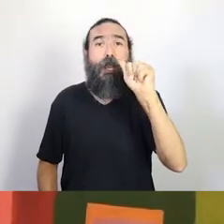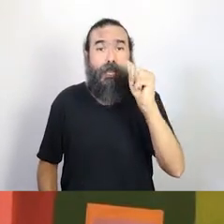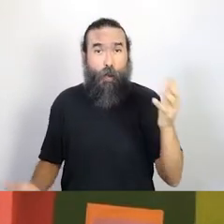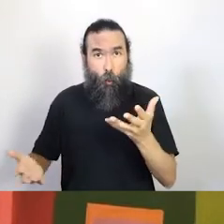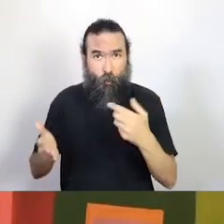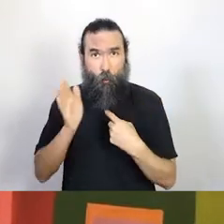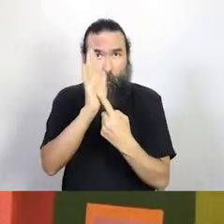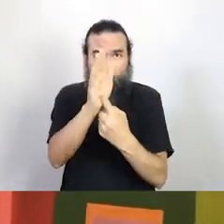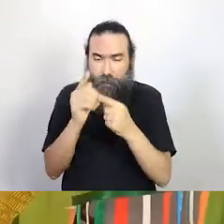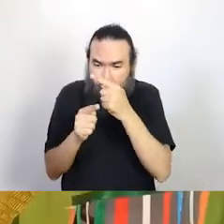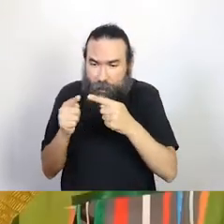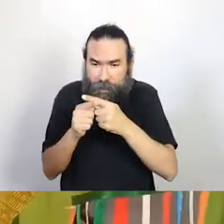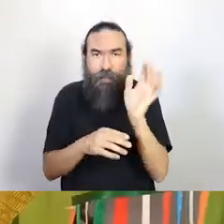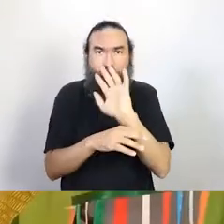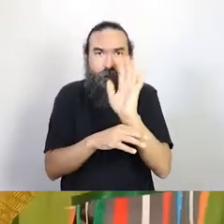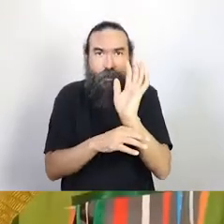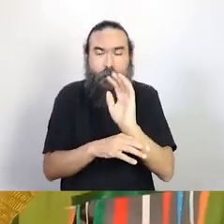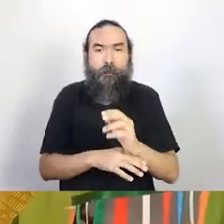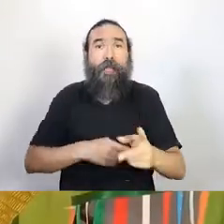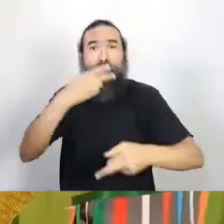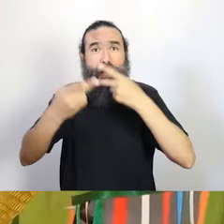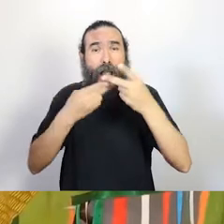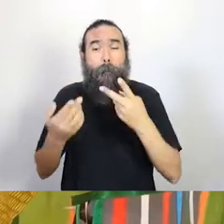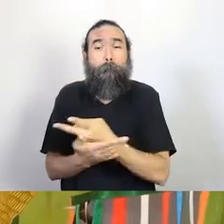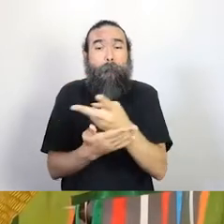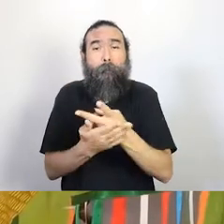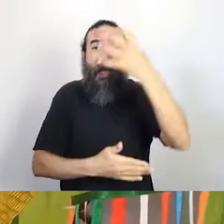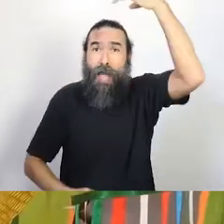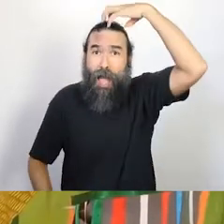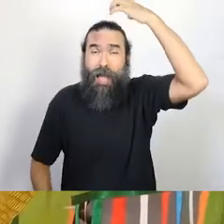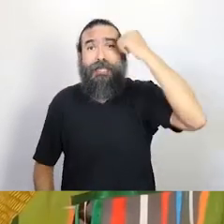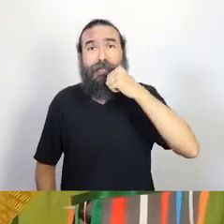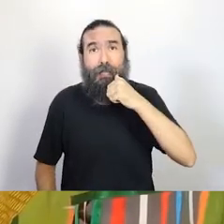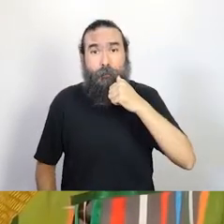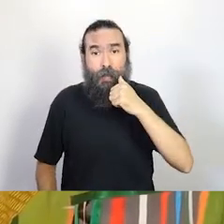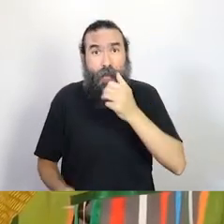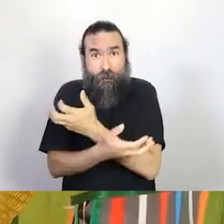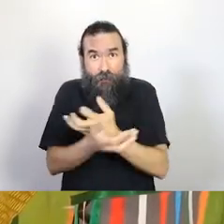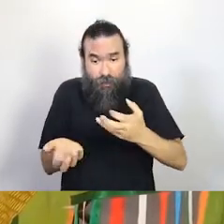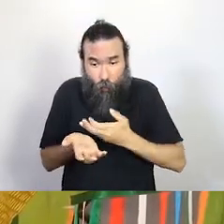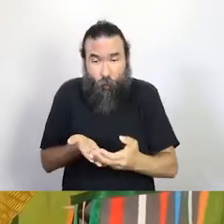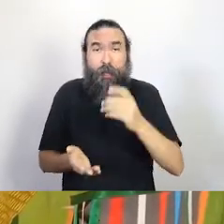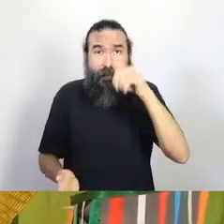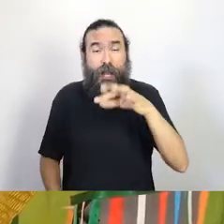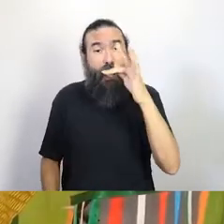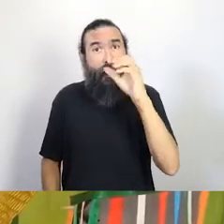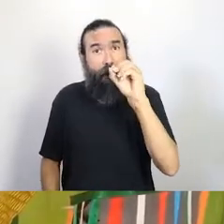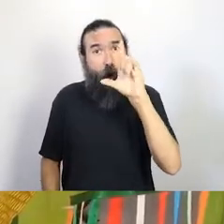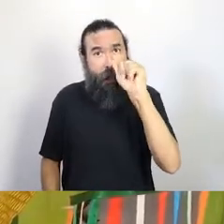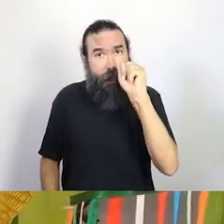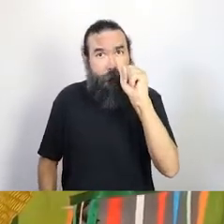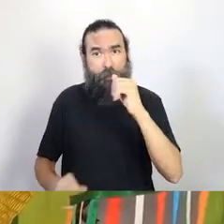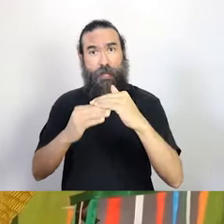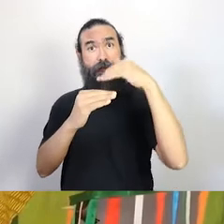desse filme. E a Caçada da Rainha, ela começa com as folias, né? São duas folias, o giro de cima e